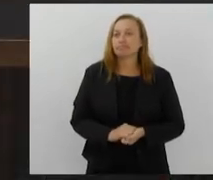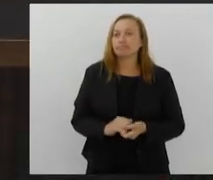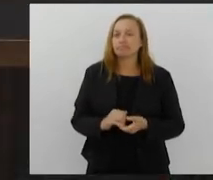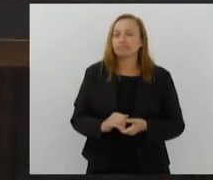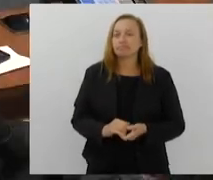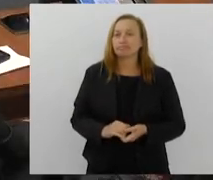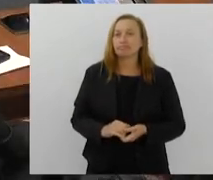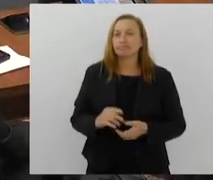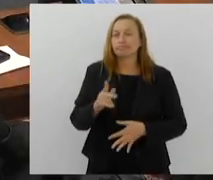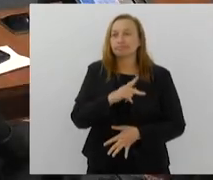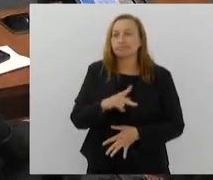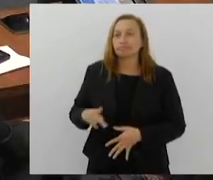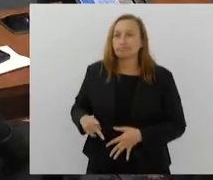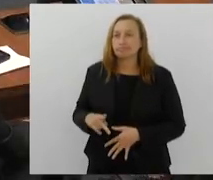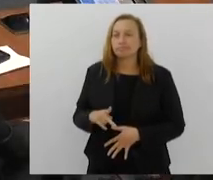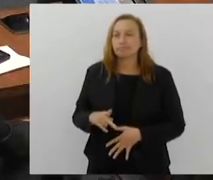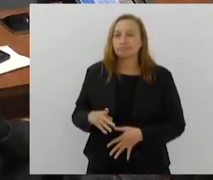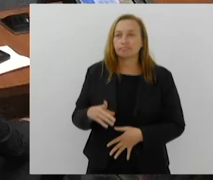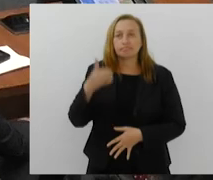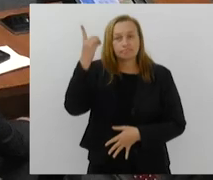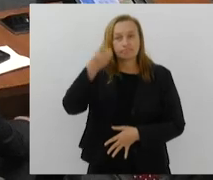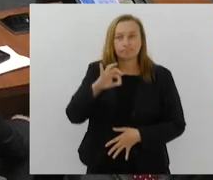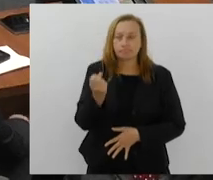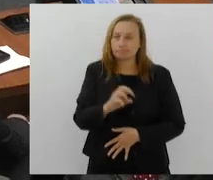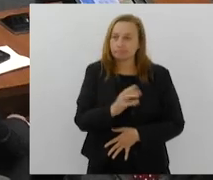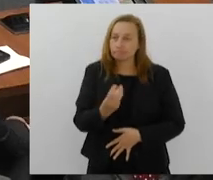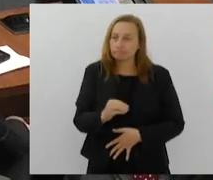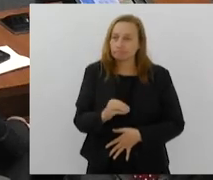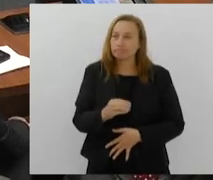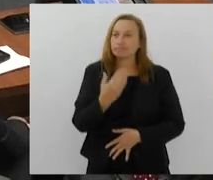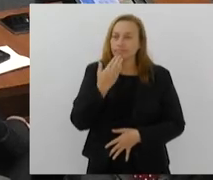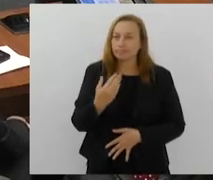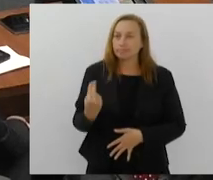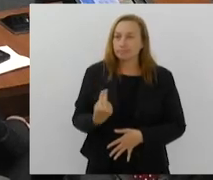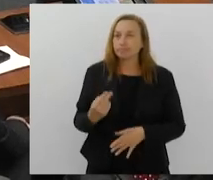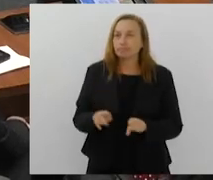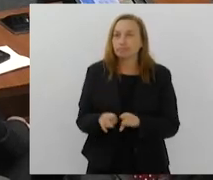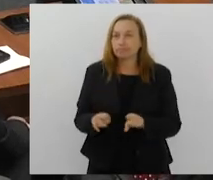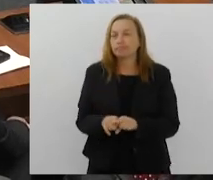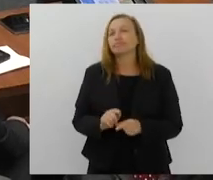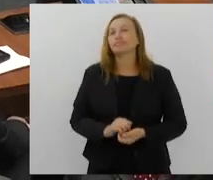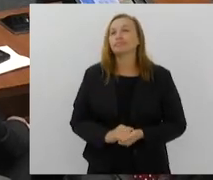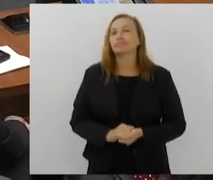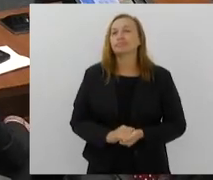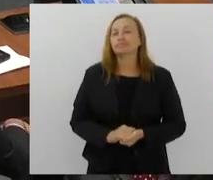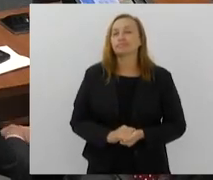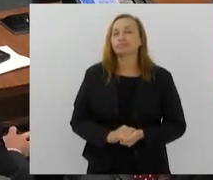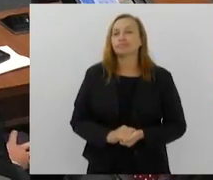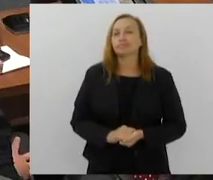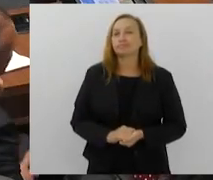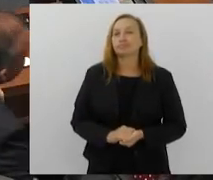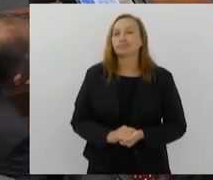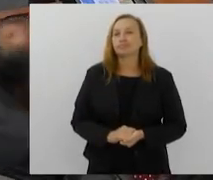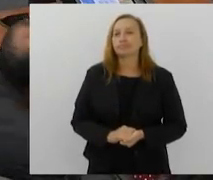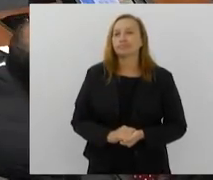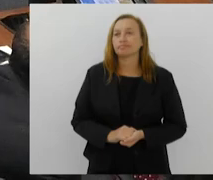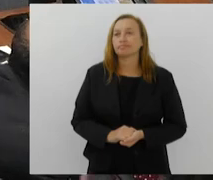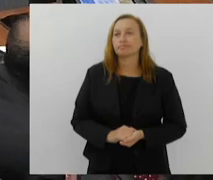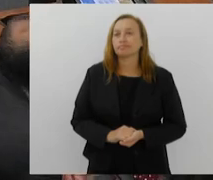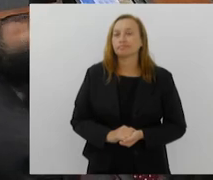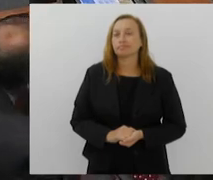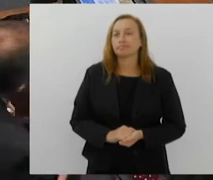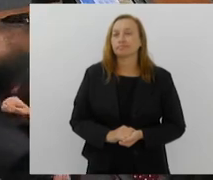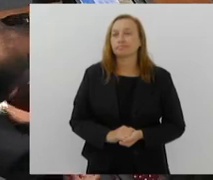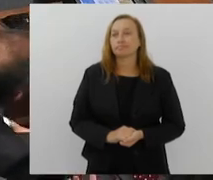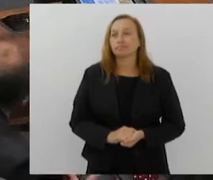Anuncio. Presidente, não, o deputado Chico Machado também pediu para incluí-lo deputado como... Deputado Chico Machado também autor. Quer ser incluído na coautoria